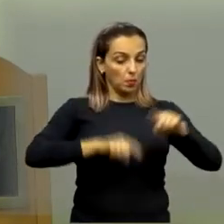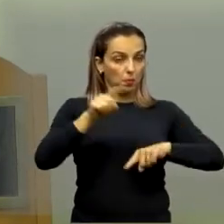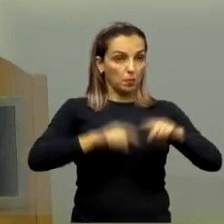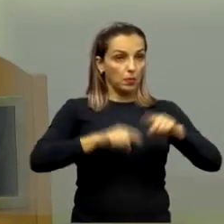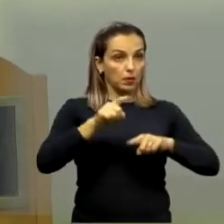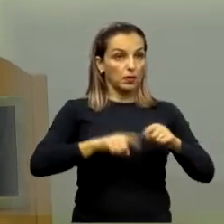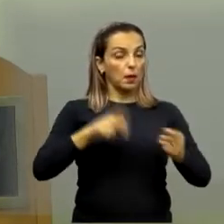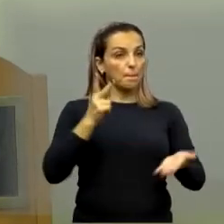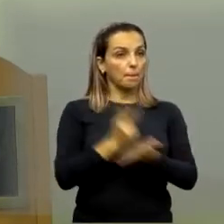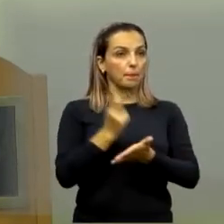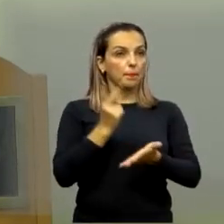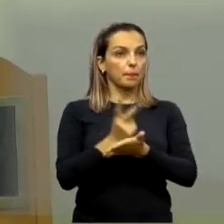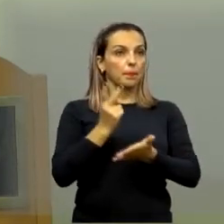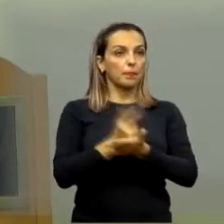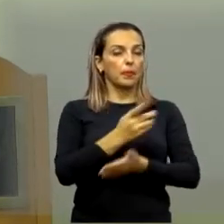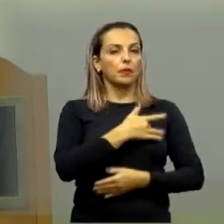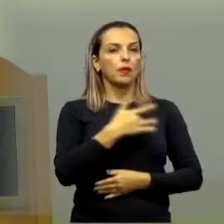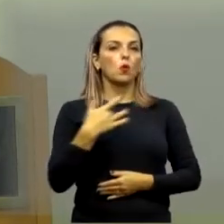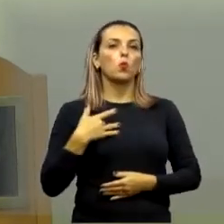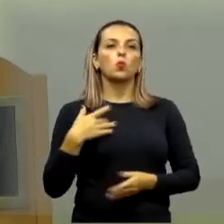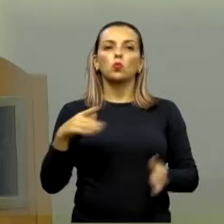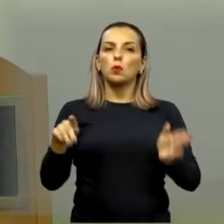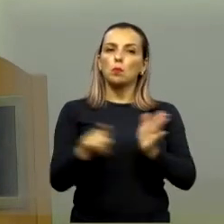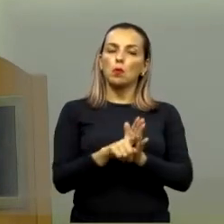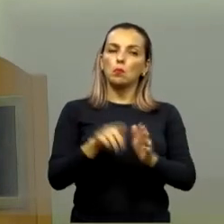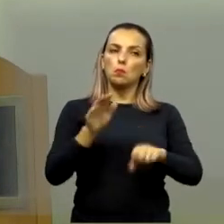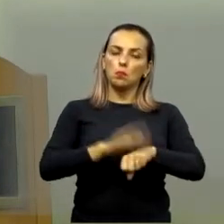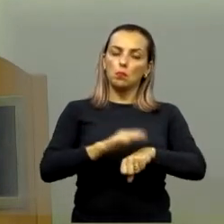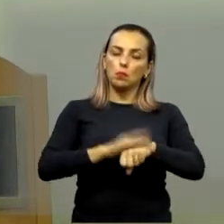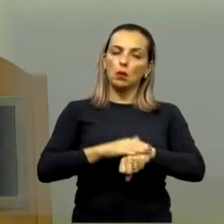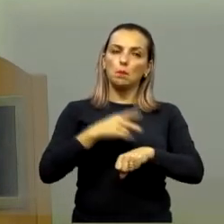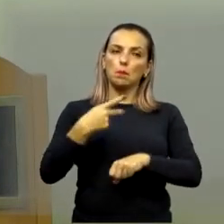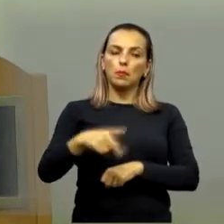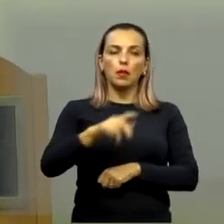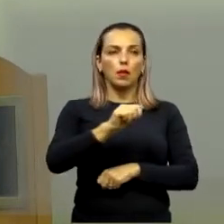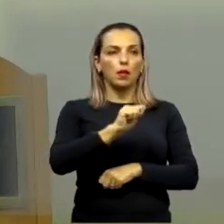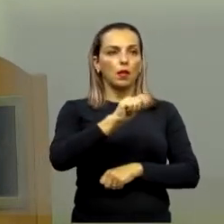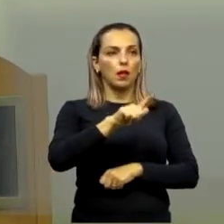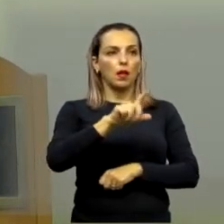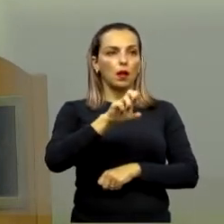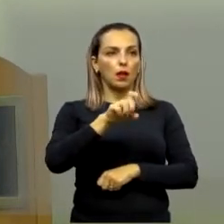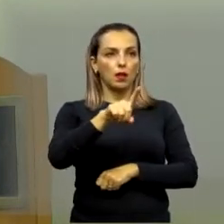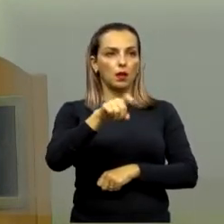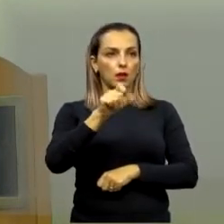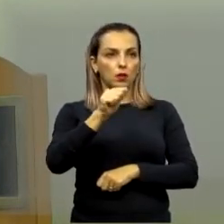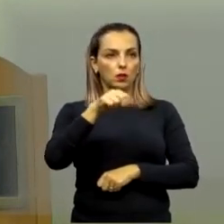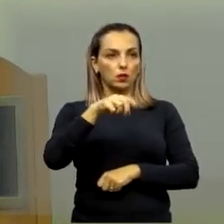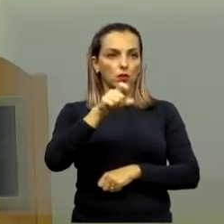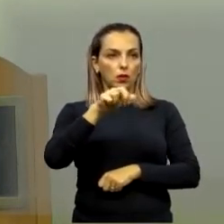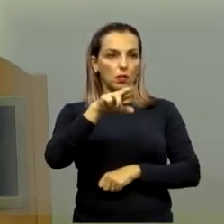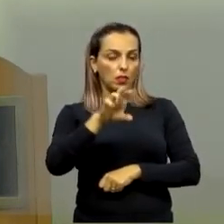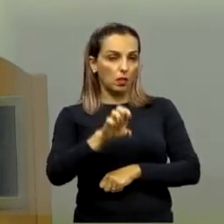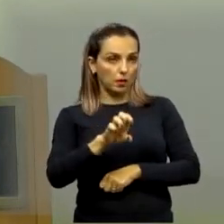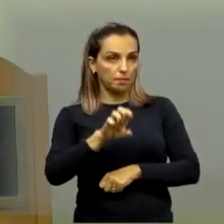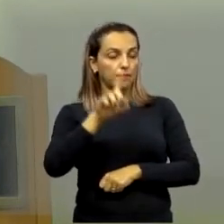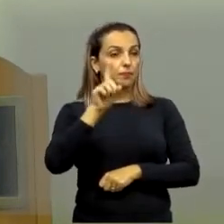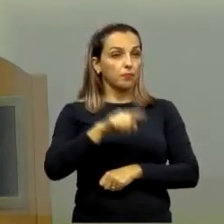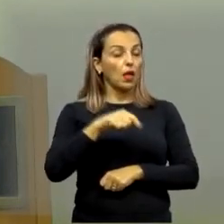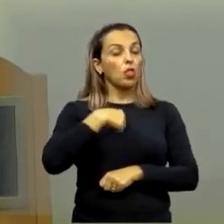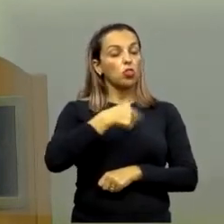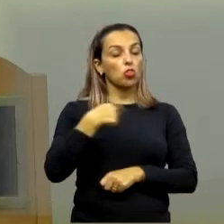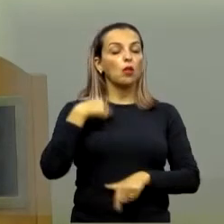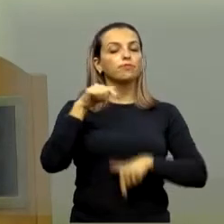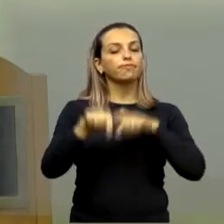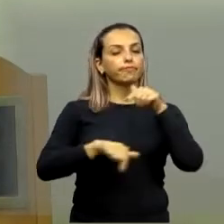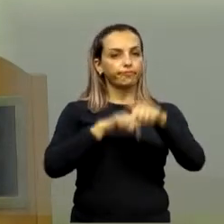para o estabelecimento de saúde autoria também de Senador Alexandre Luiz Giordano gente nós falamos aqui nós estamos sempre trabalhando